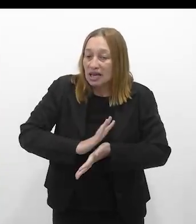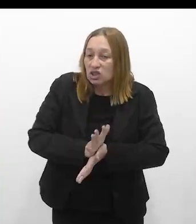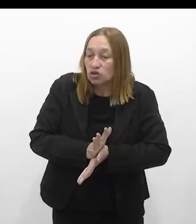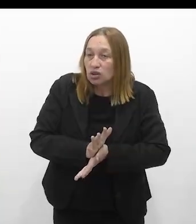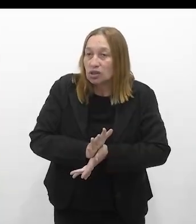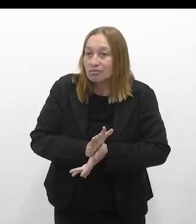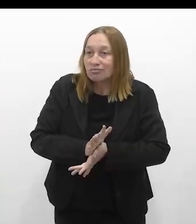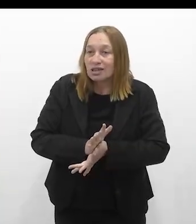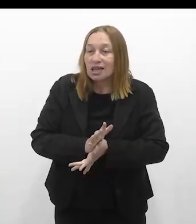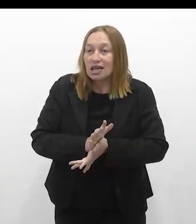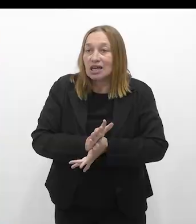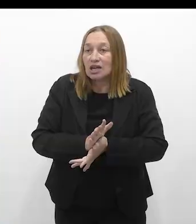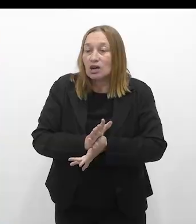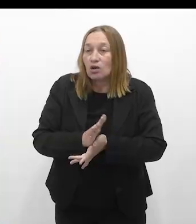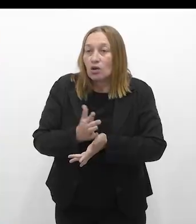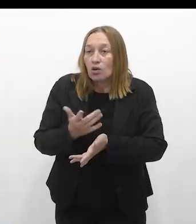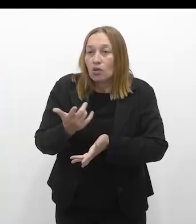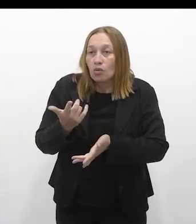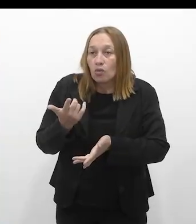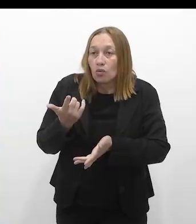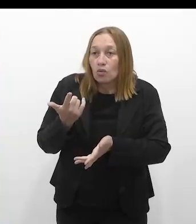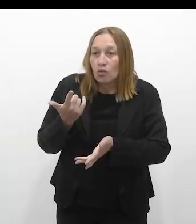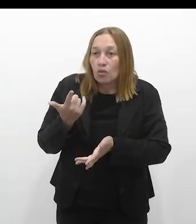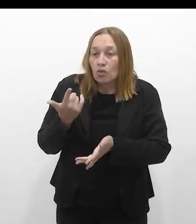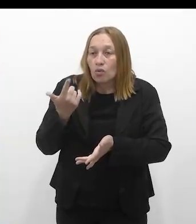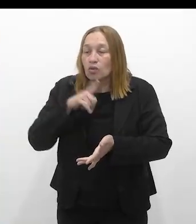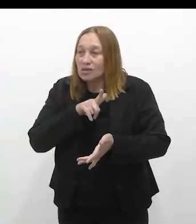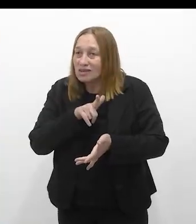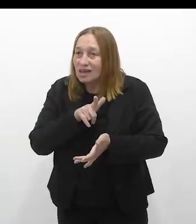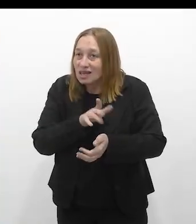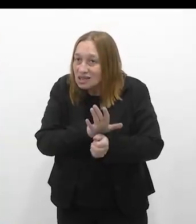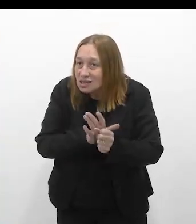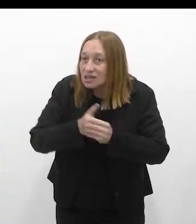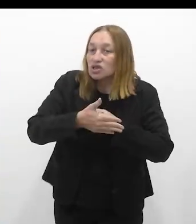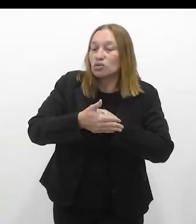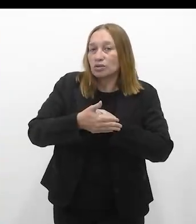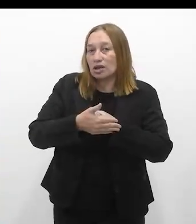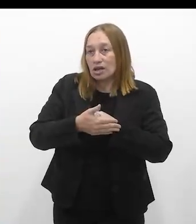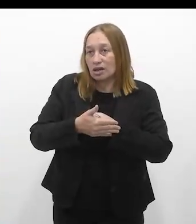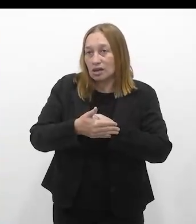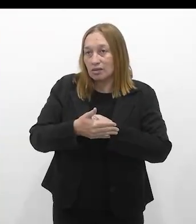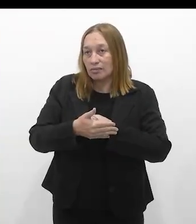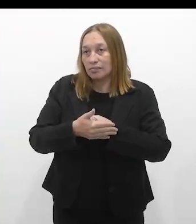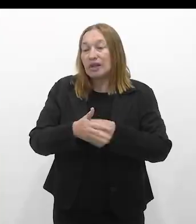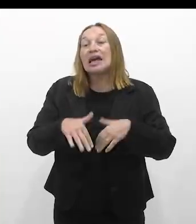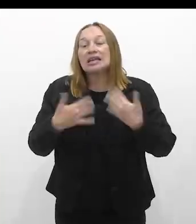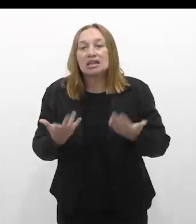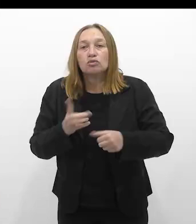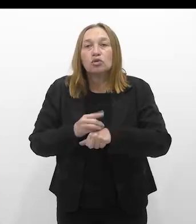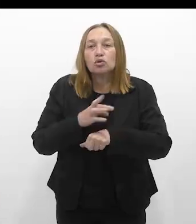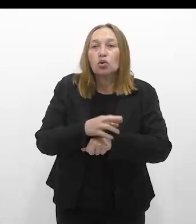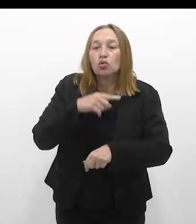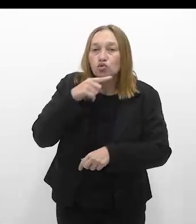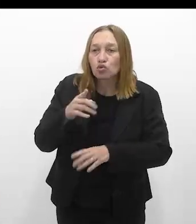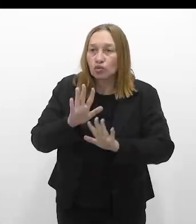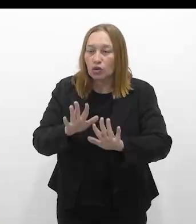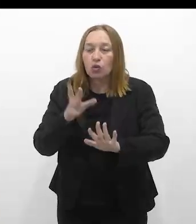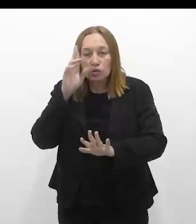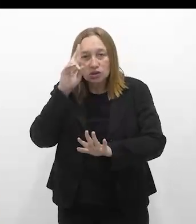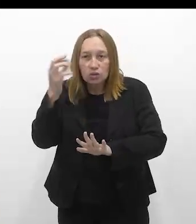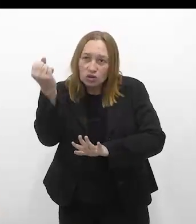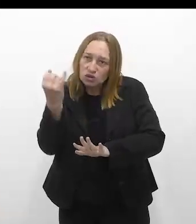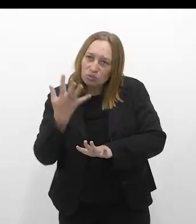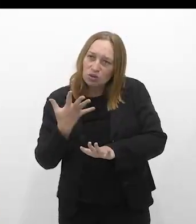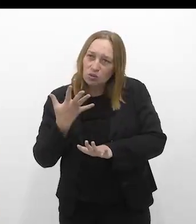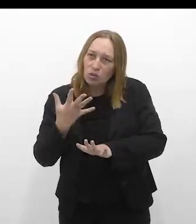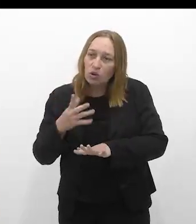destruir. Ele é geneticamente predisposto a conseguir driblar isso. Então, Dodô, uma dúvida. O senhor